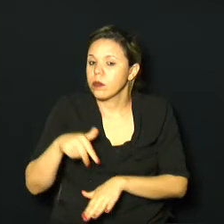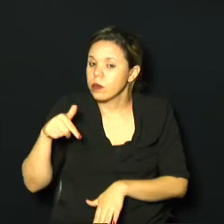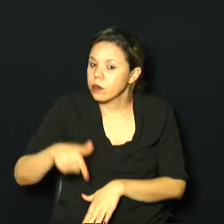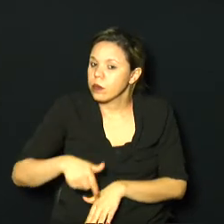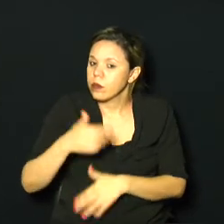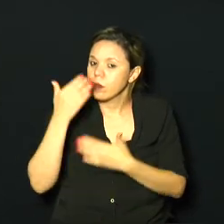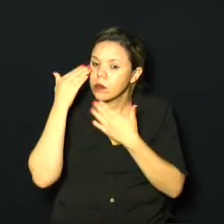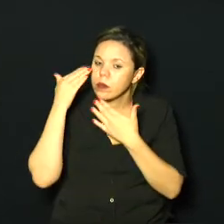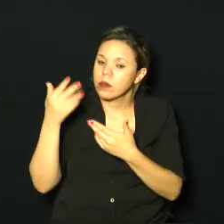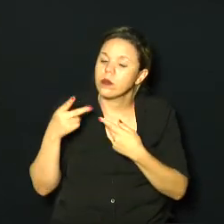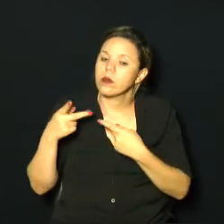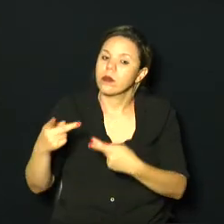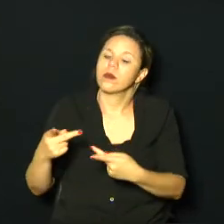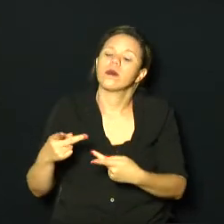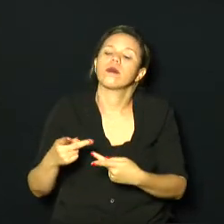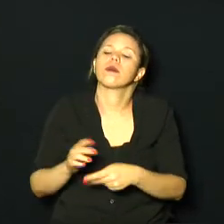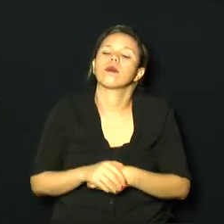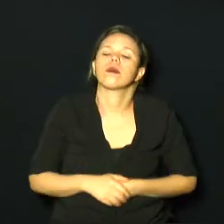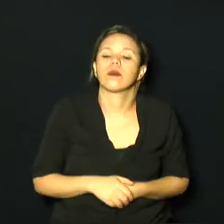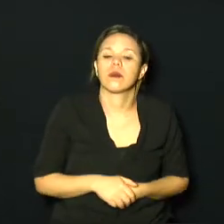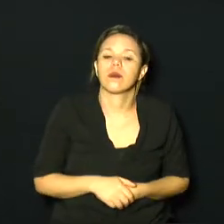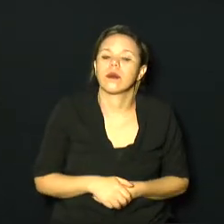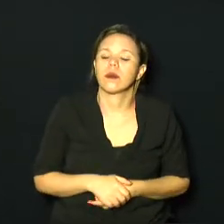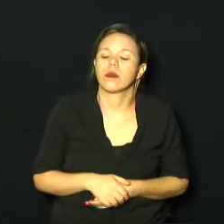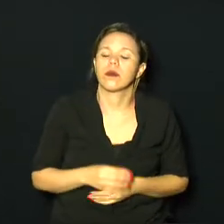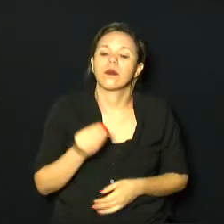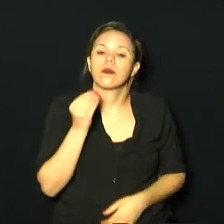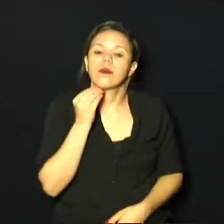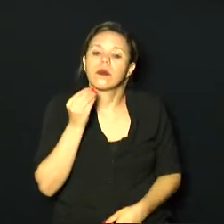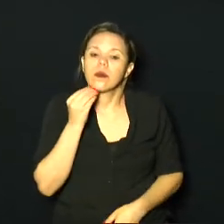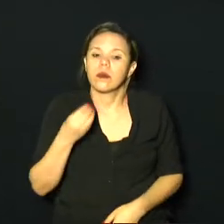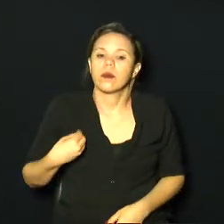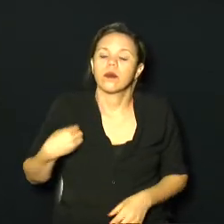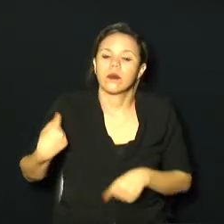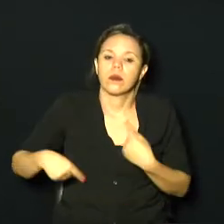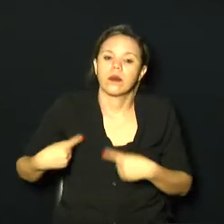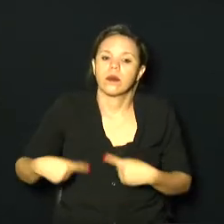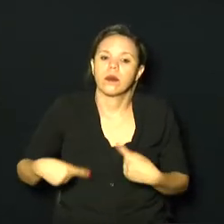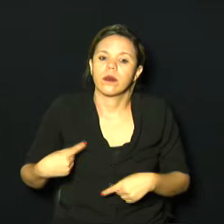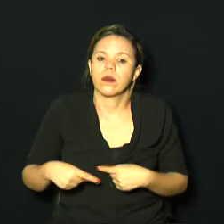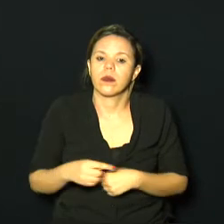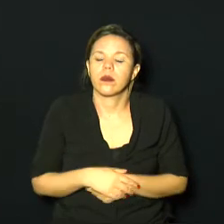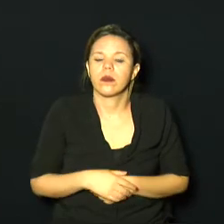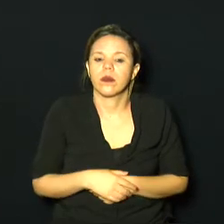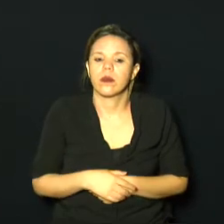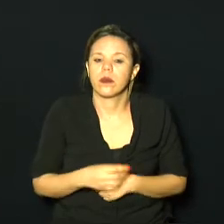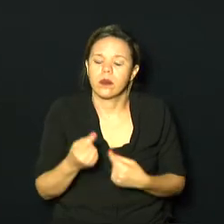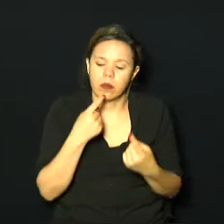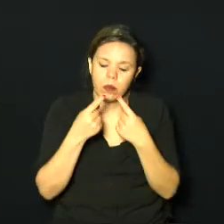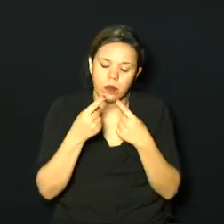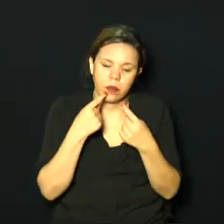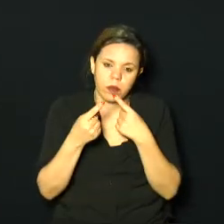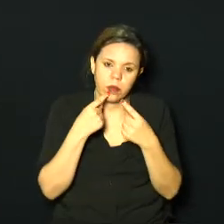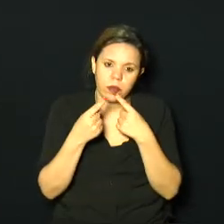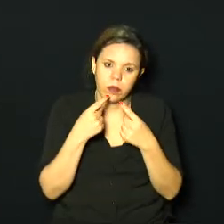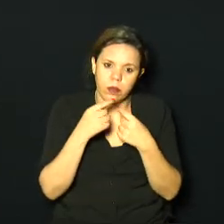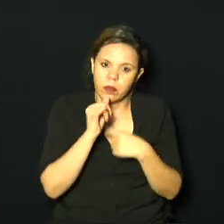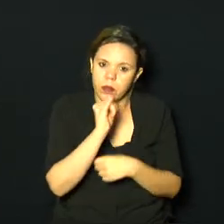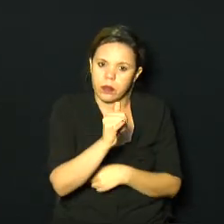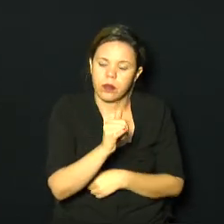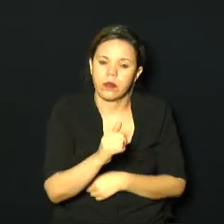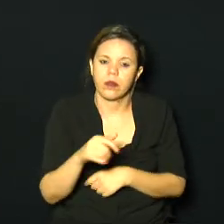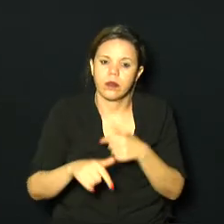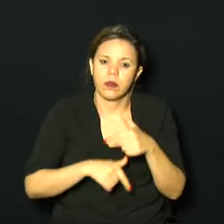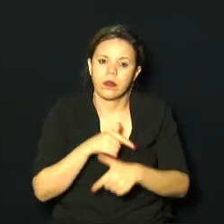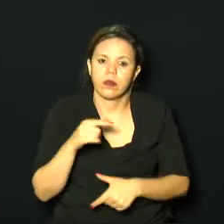eu agradeço o convite e a oportunidade de estarmos discutindo esse assunto, dialogando, e volto a dizer que um trabalho